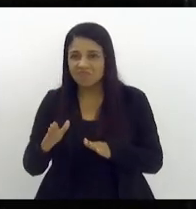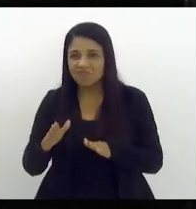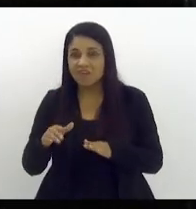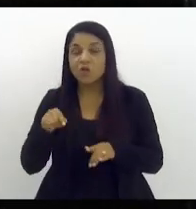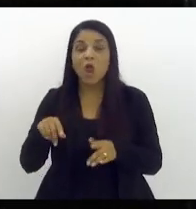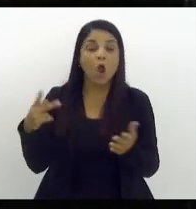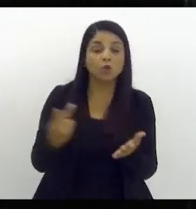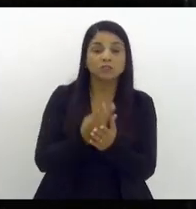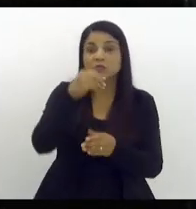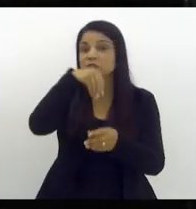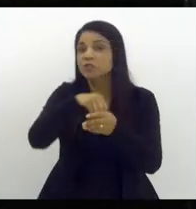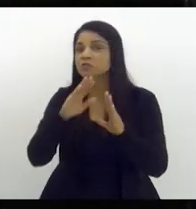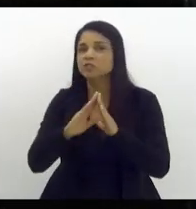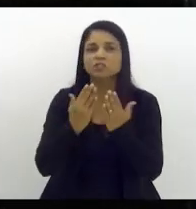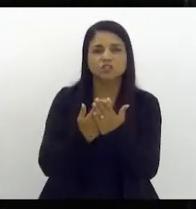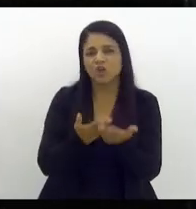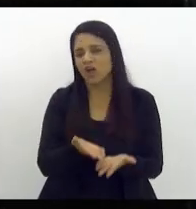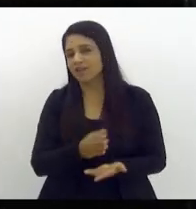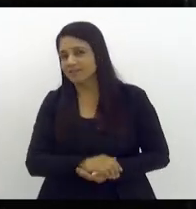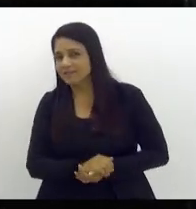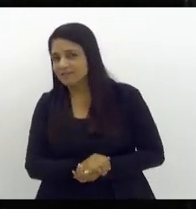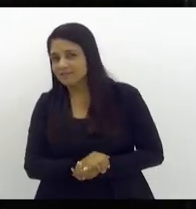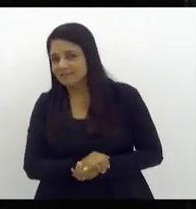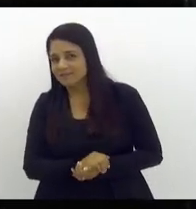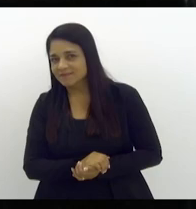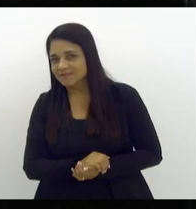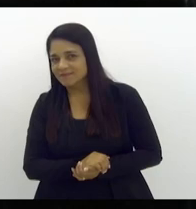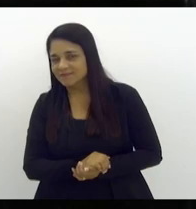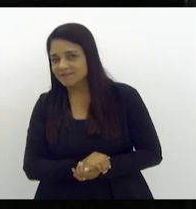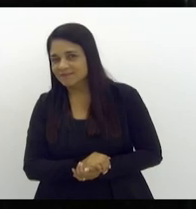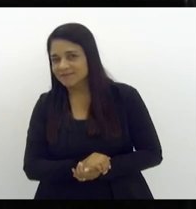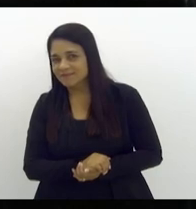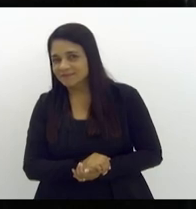nas escolas. As crianças sendo